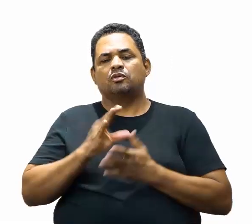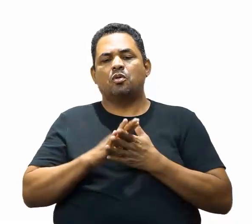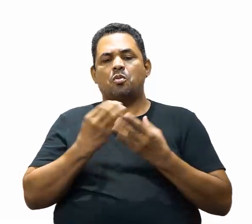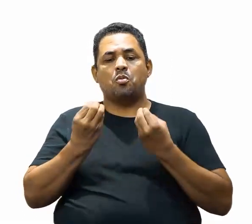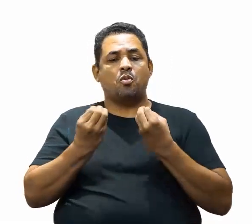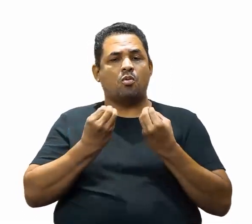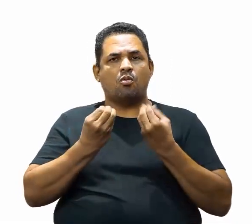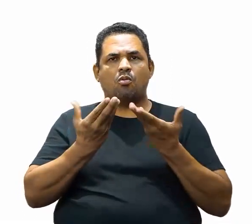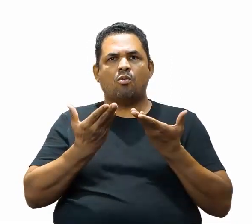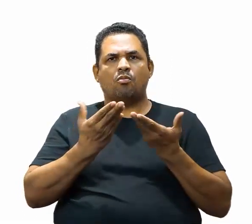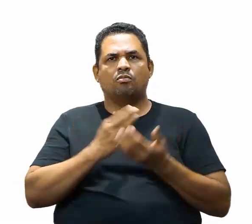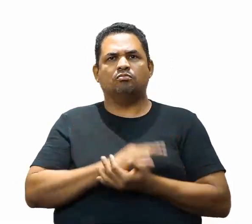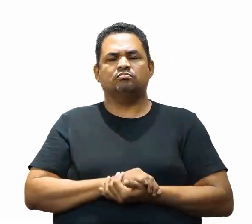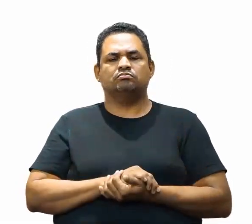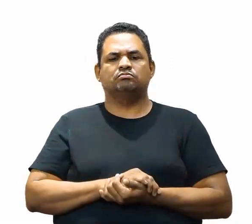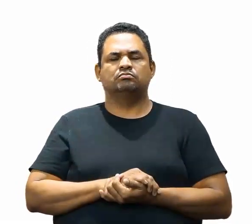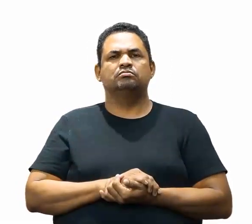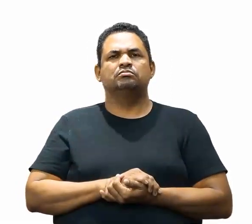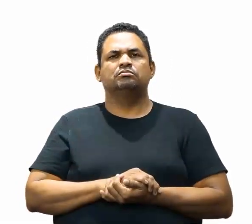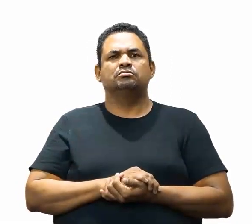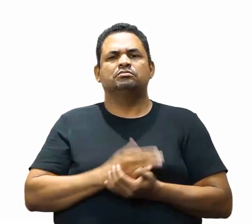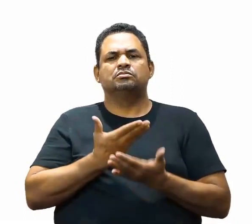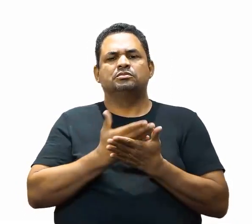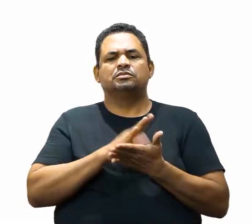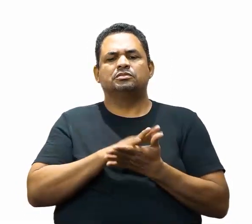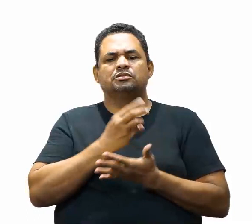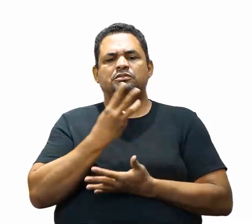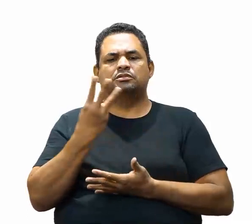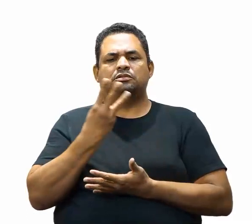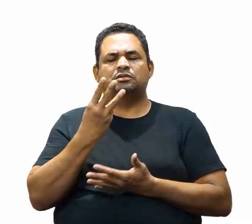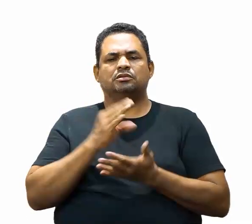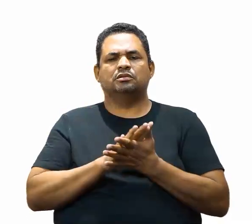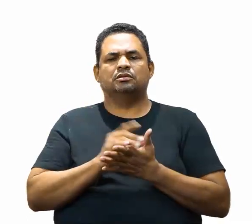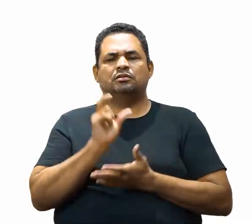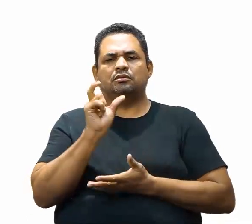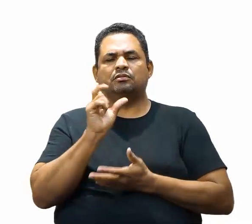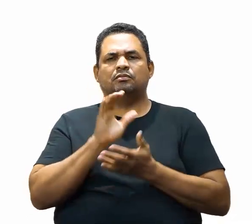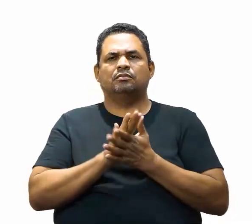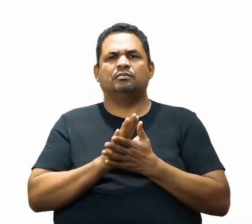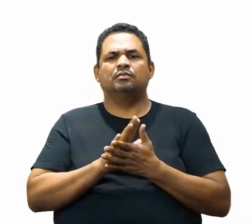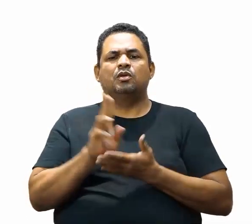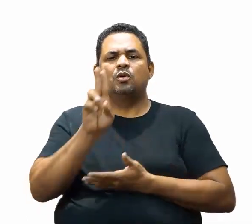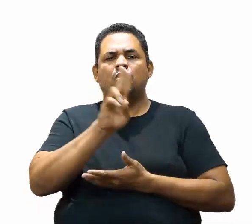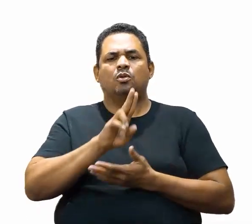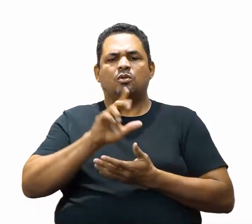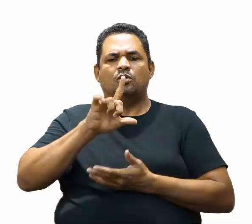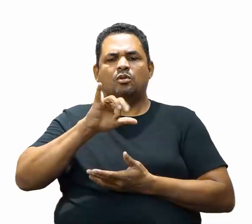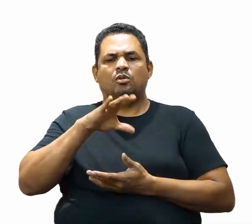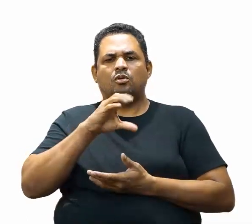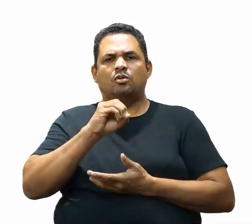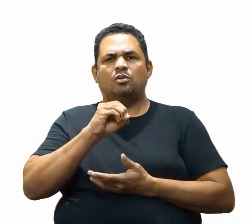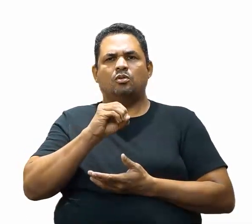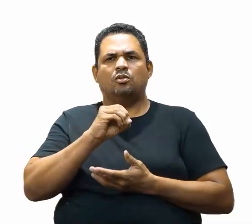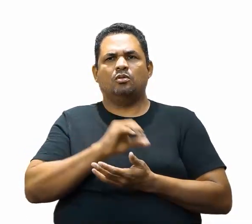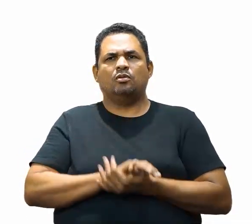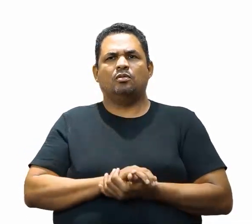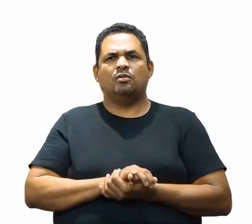na tradução por essas três palavras, você também vai saber que você vai utilizar o lo ao invés do